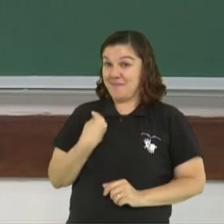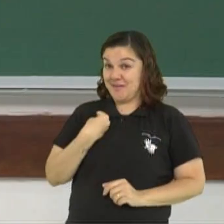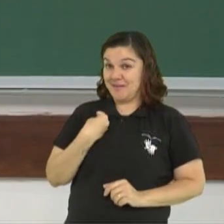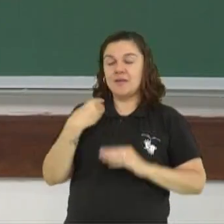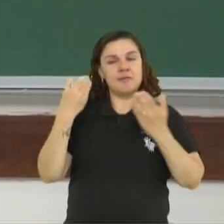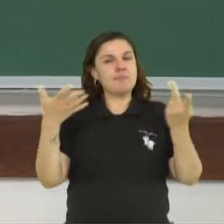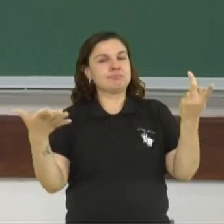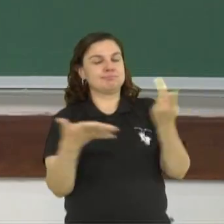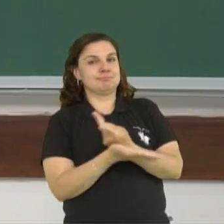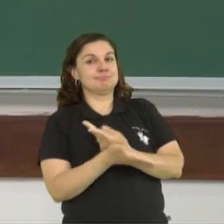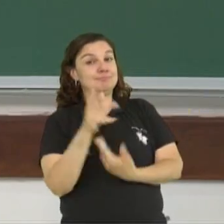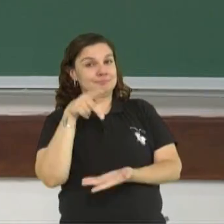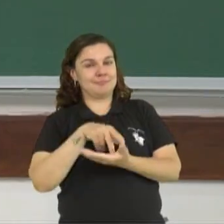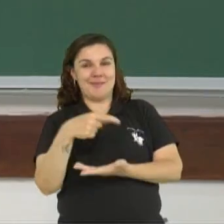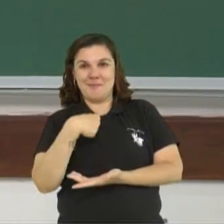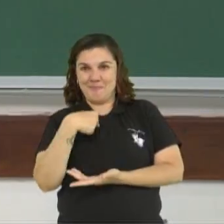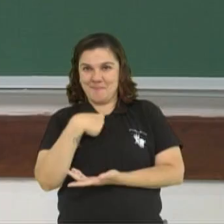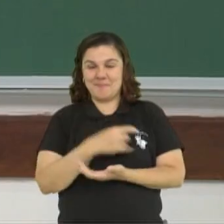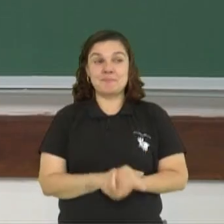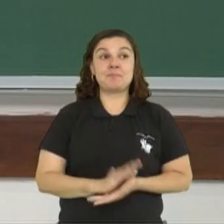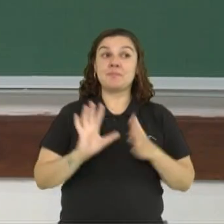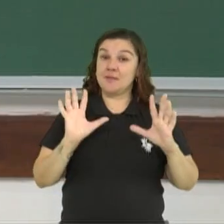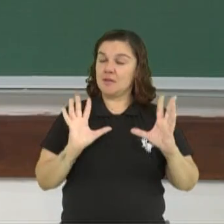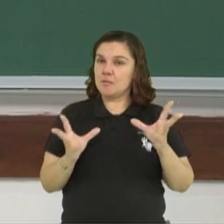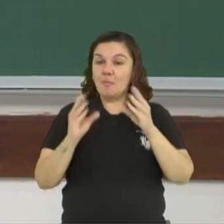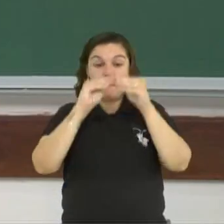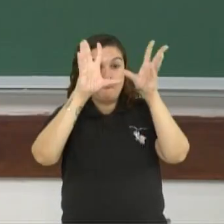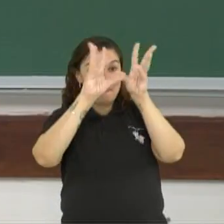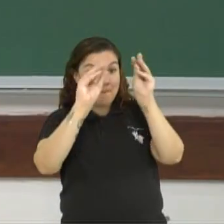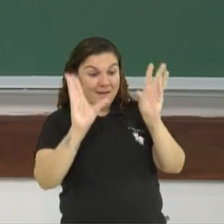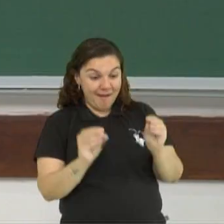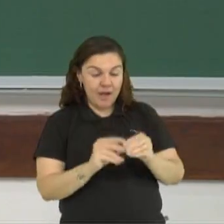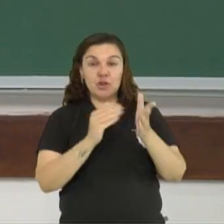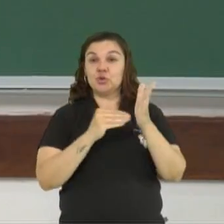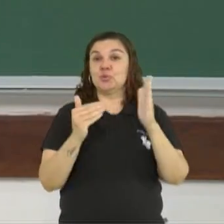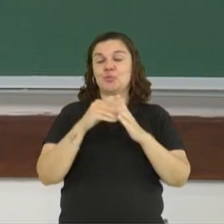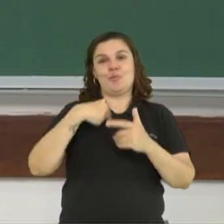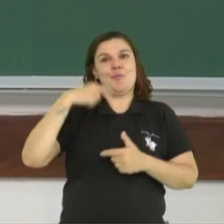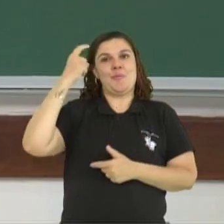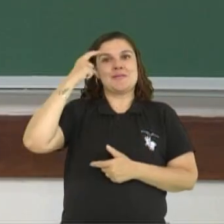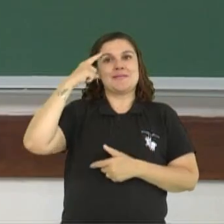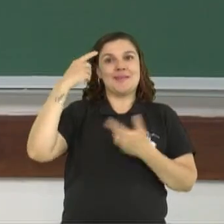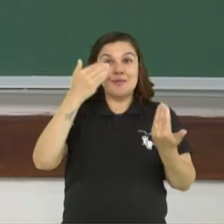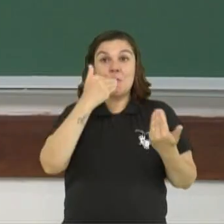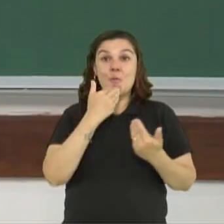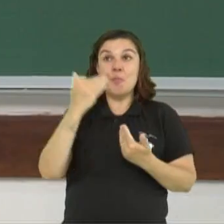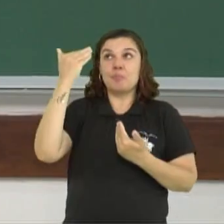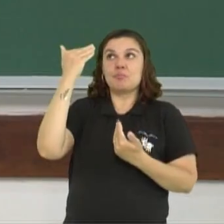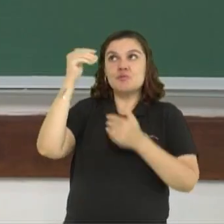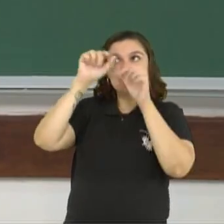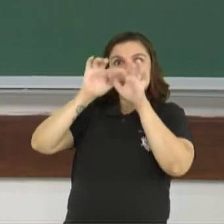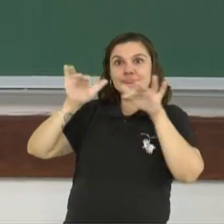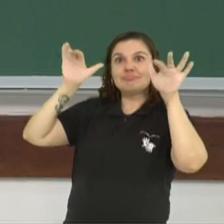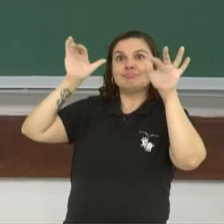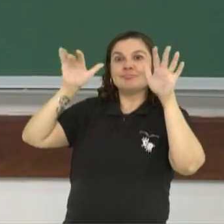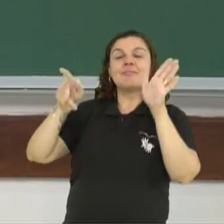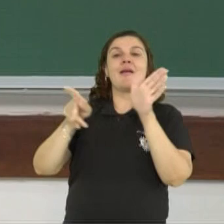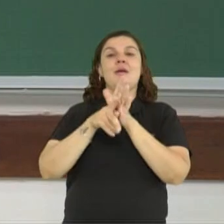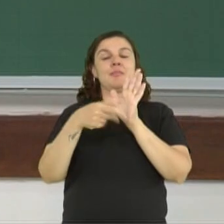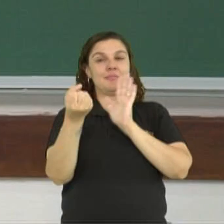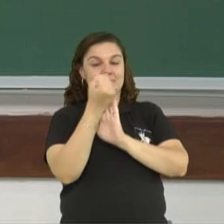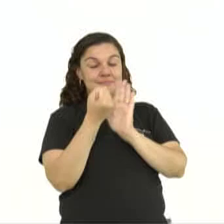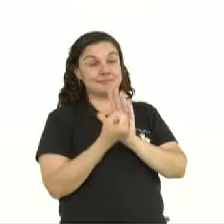que aconteça para mim, que se materialize esse desejo que eu tenho. Então, esse apelo ao sobrenatural estão nesses registros